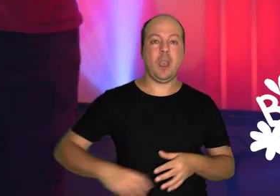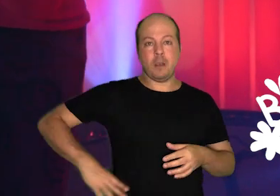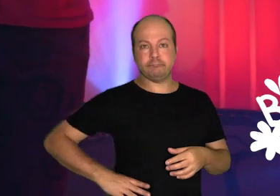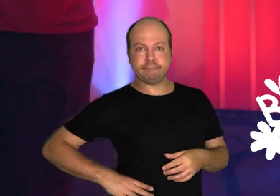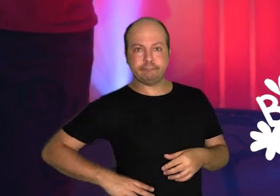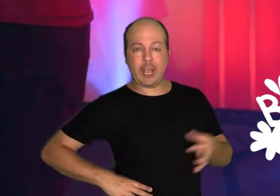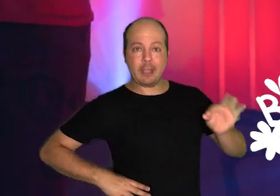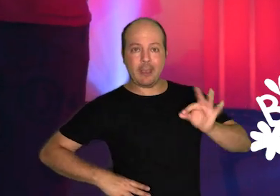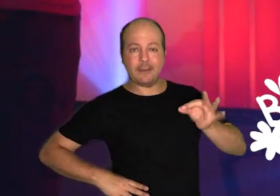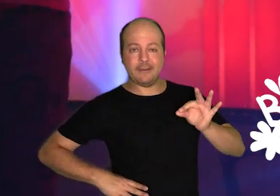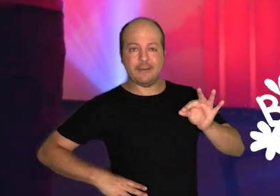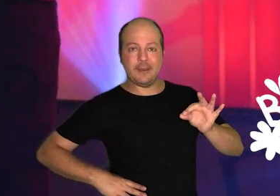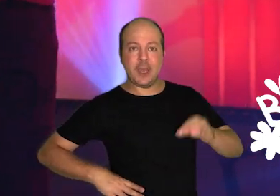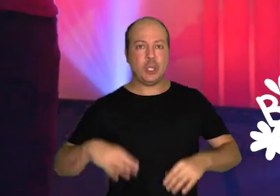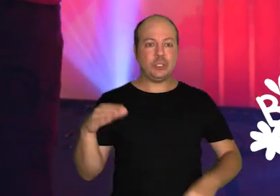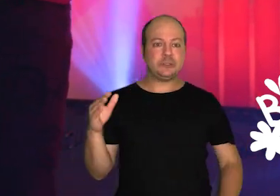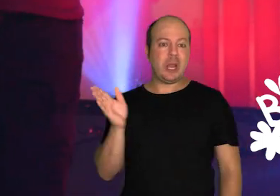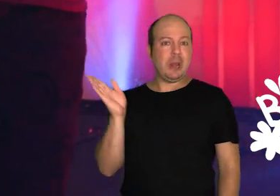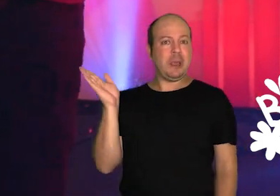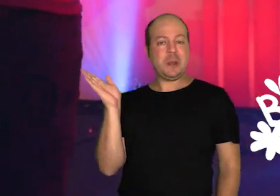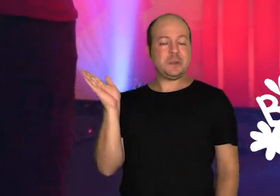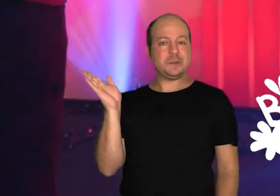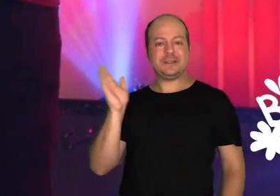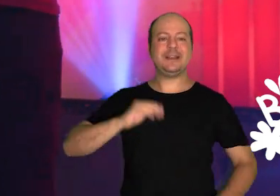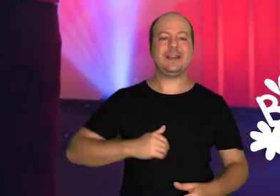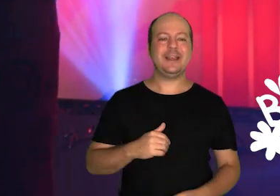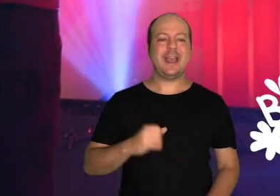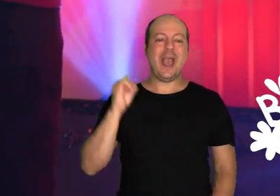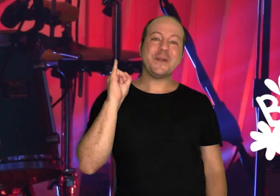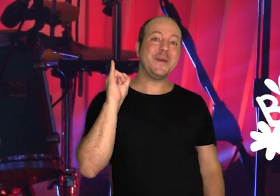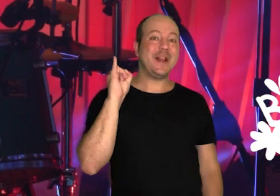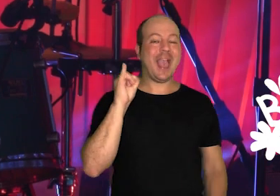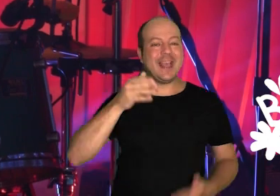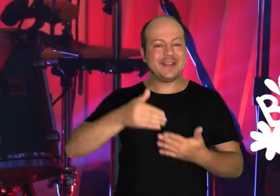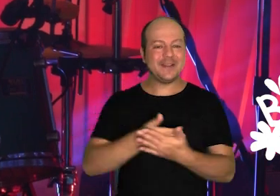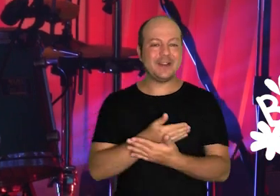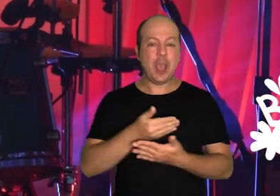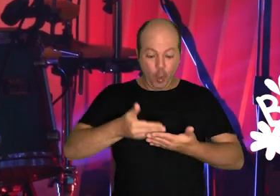Uma chaleira, uma colherinha